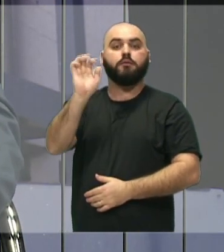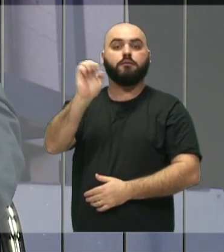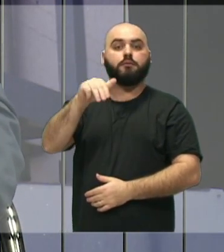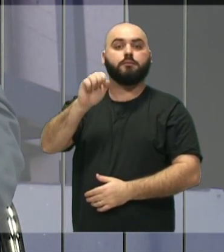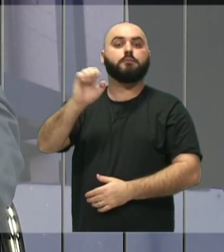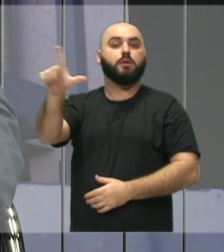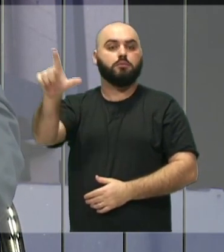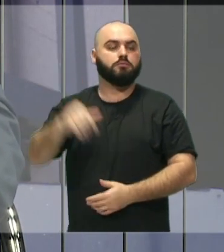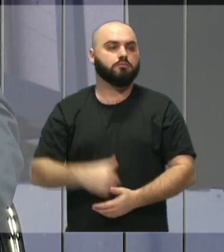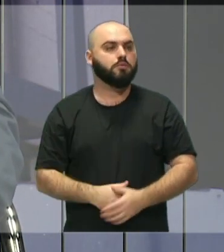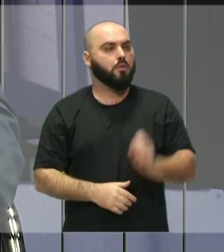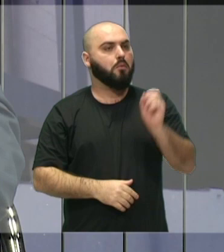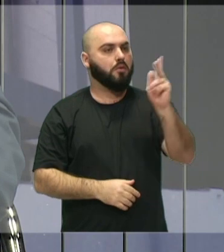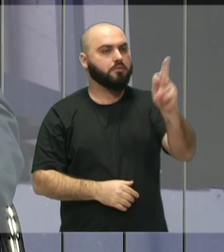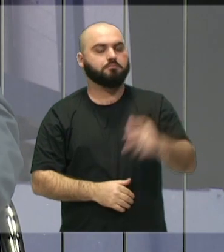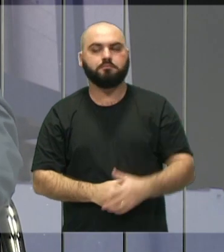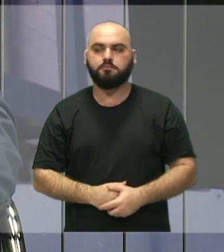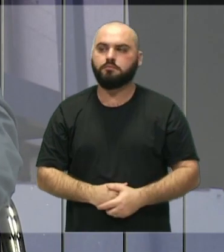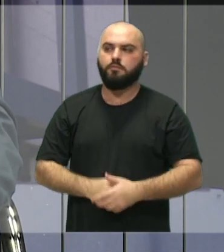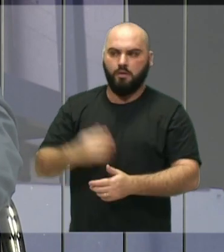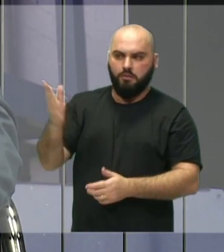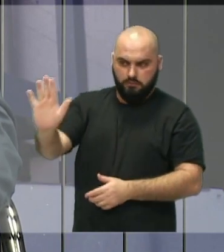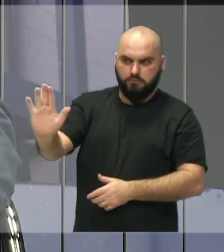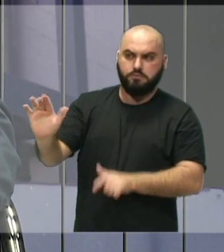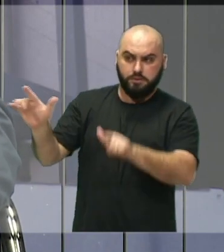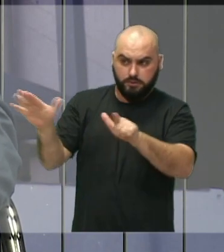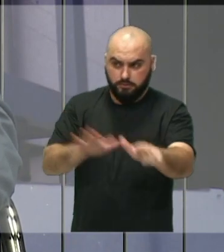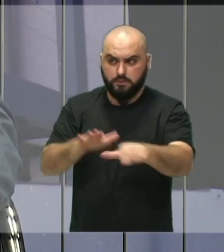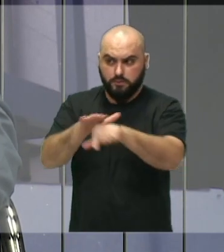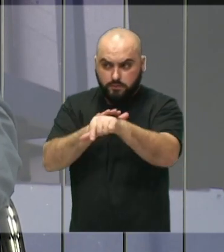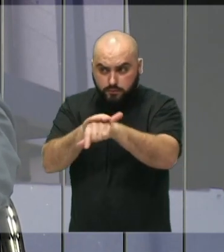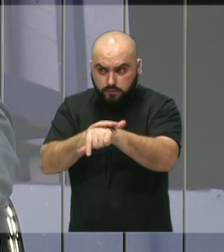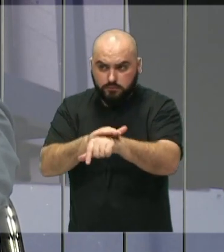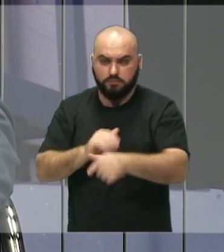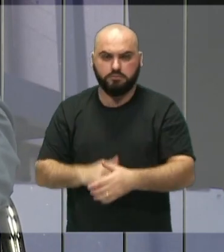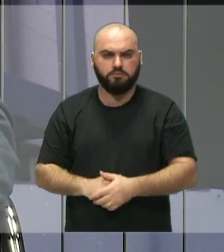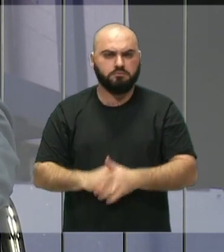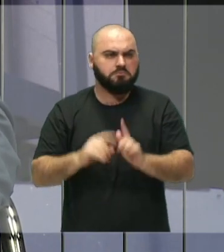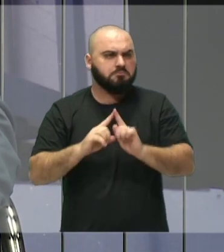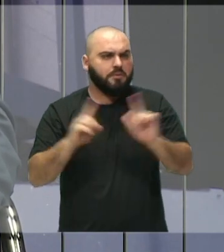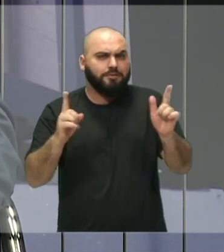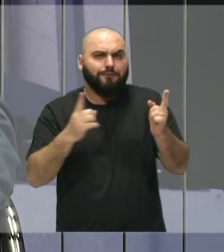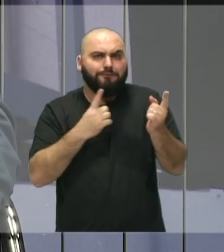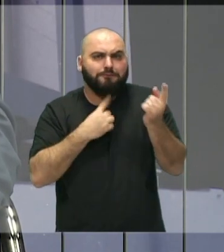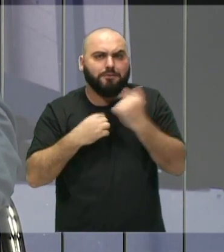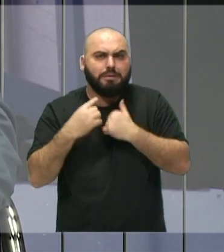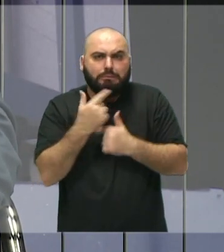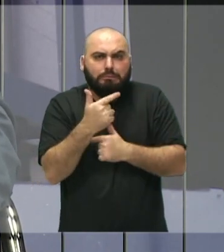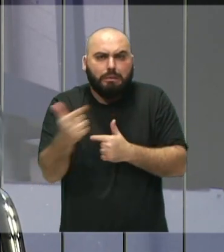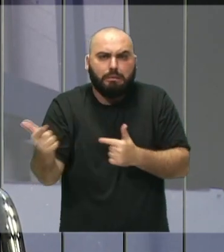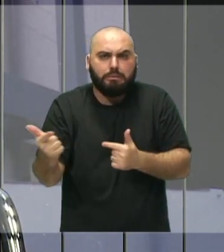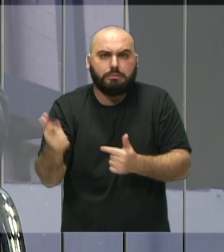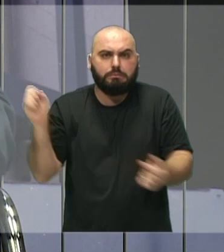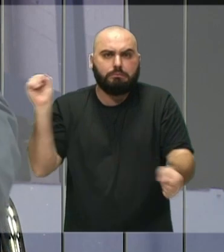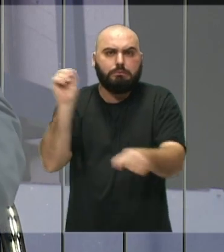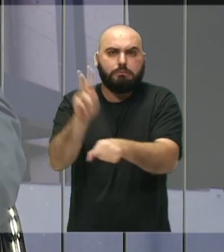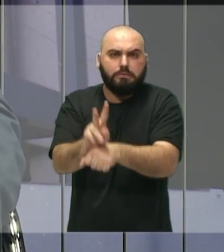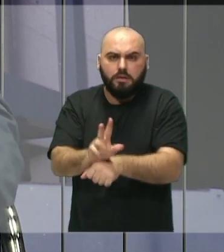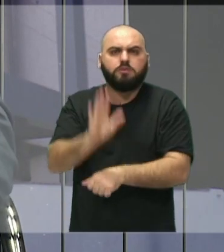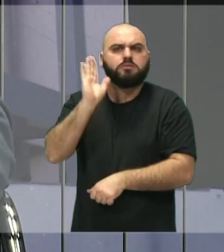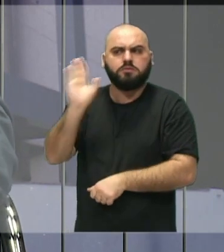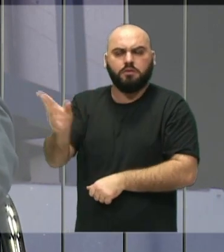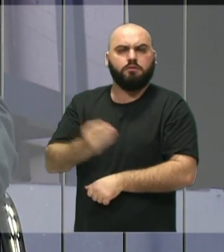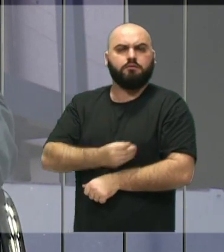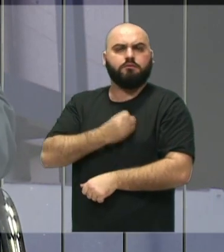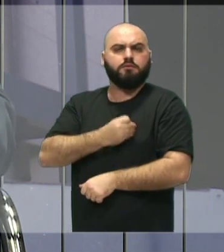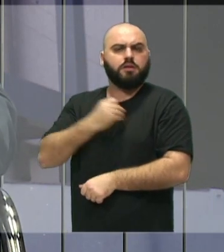não entendi. Não, vamos conversar essa semana. Só que eu não tinha essa pretensão nenhuma naquele momento. Eu tinha minha vida particular, eu